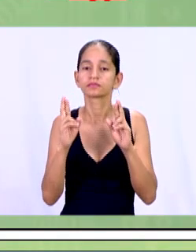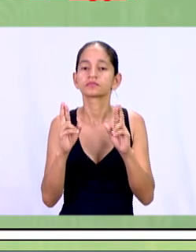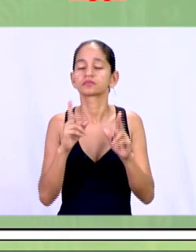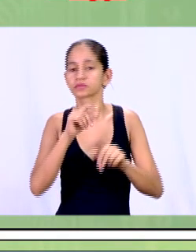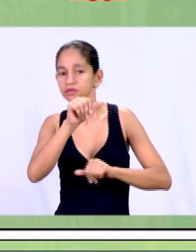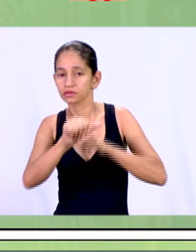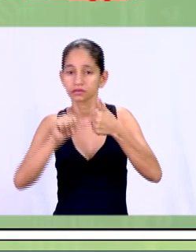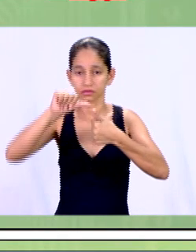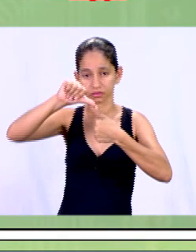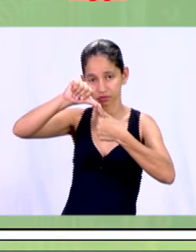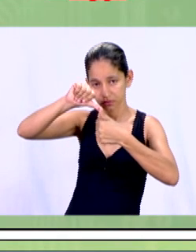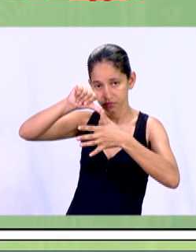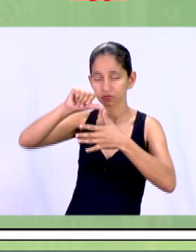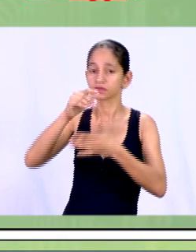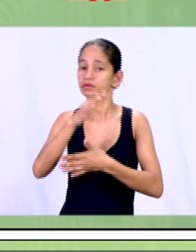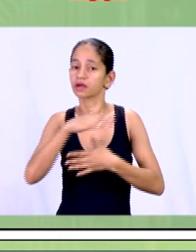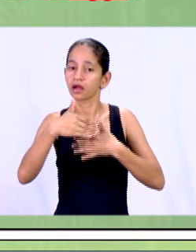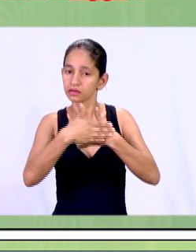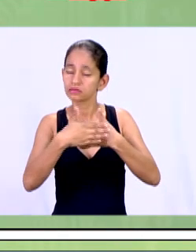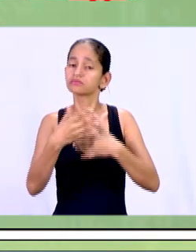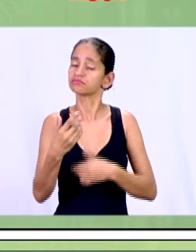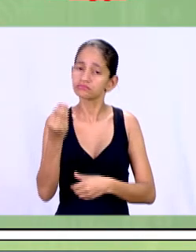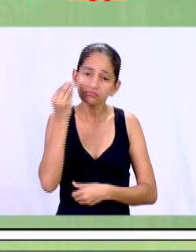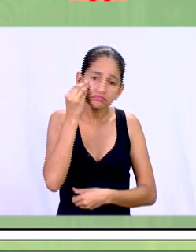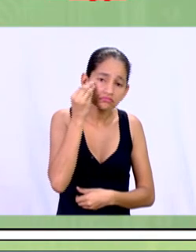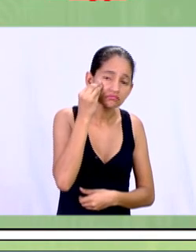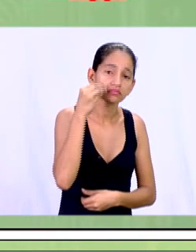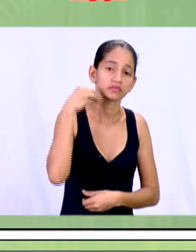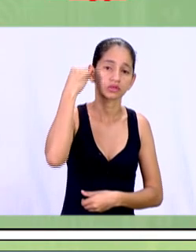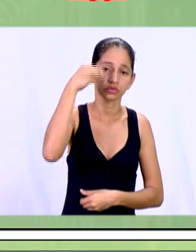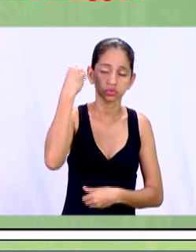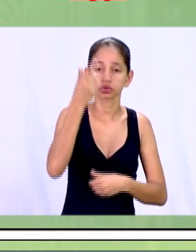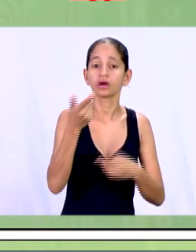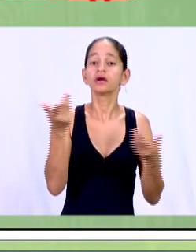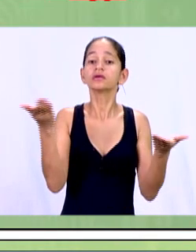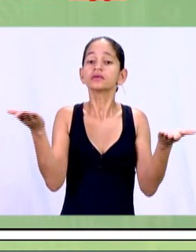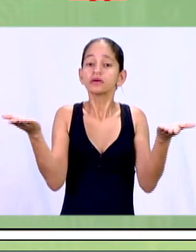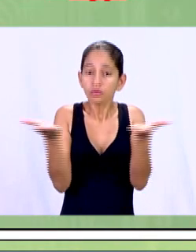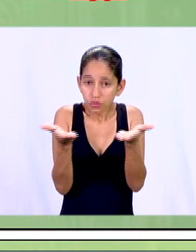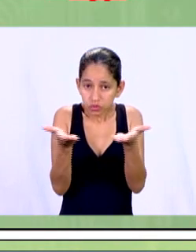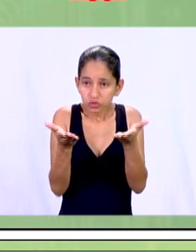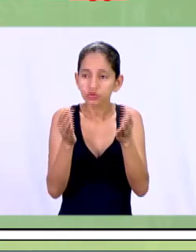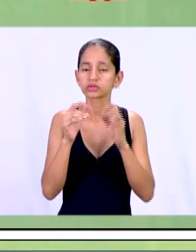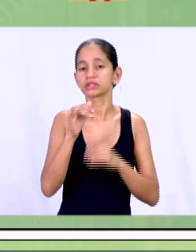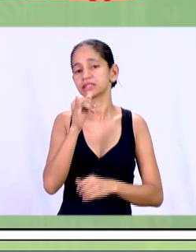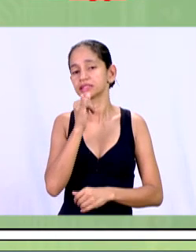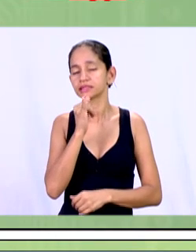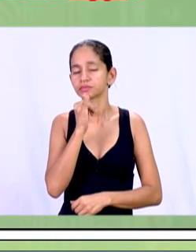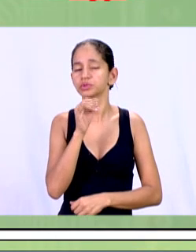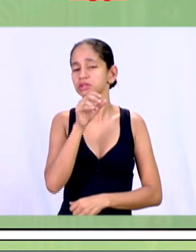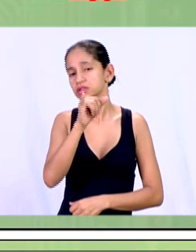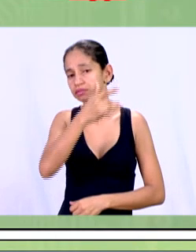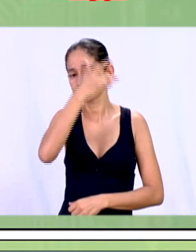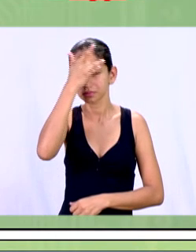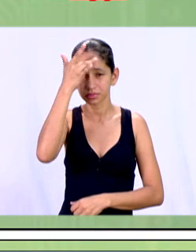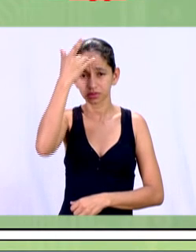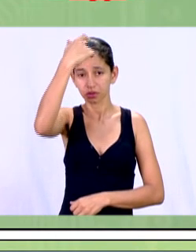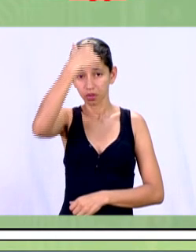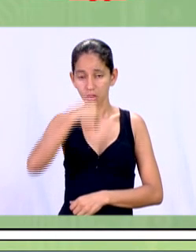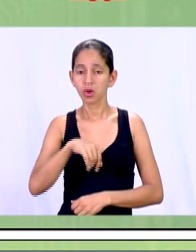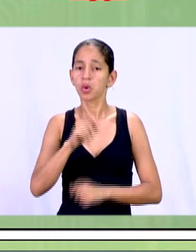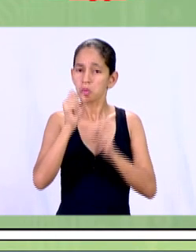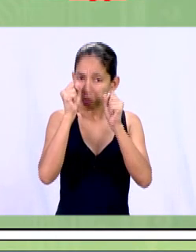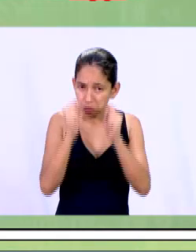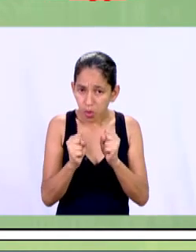ética latino-americana? A partir do momento em que eu posso, né, ver o